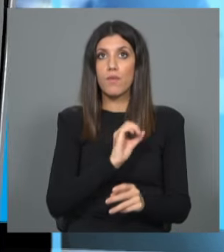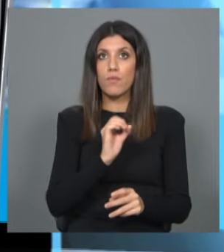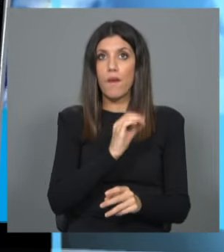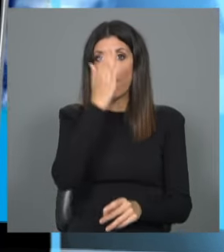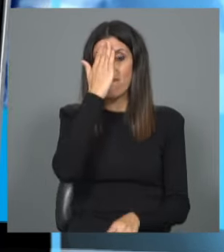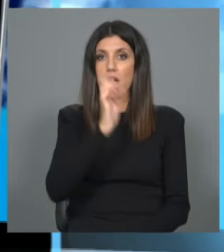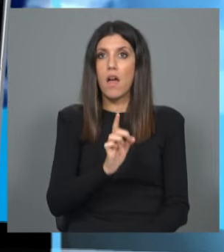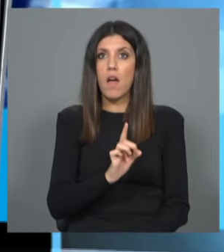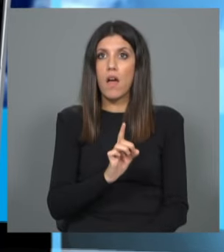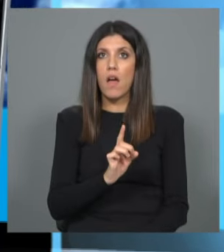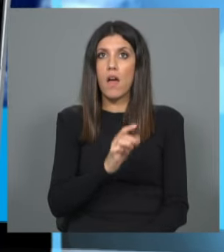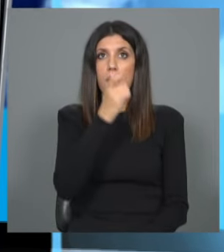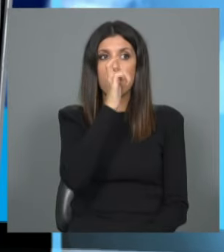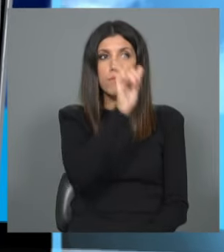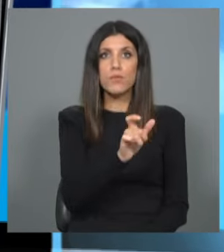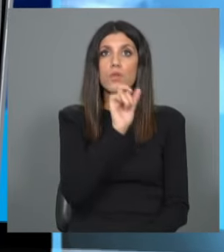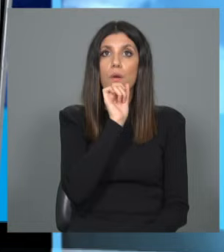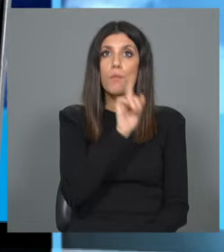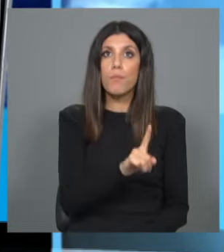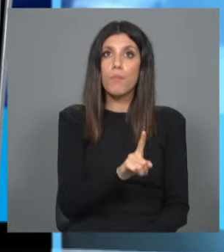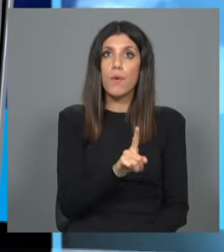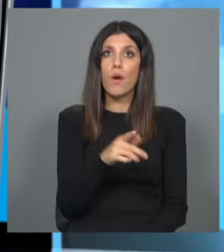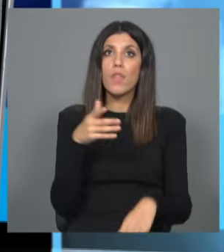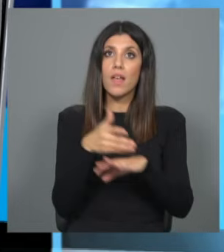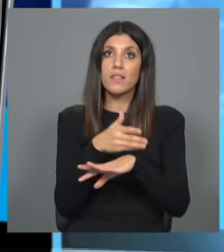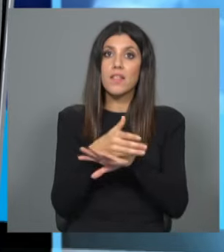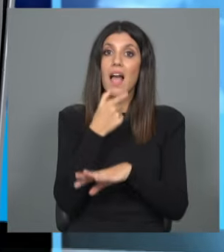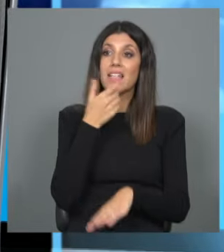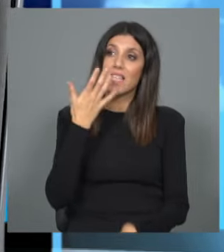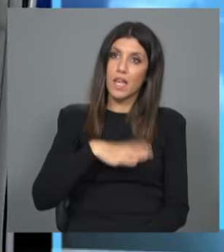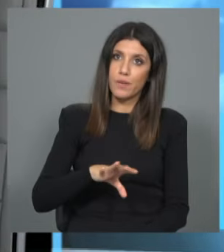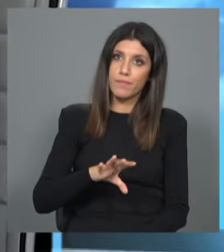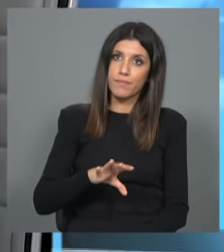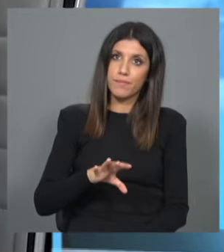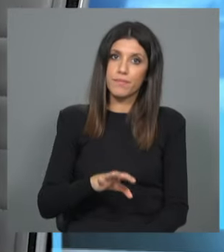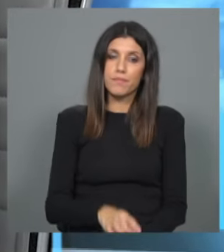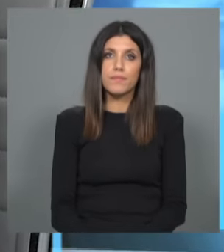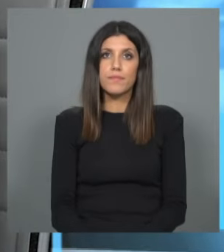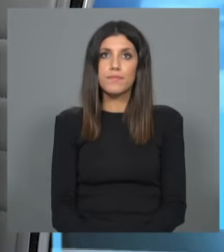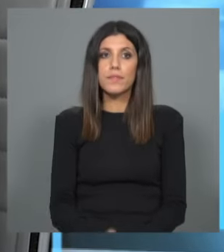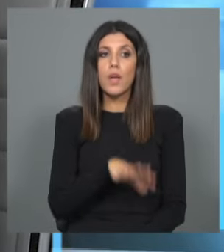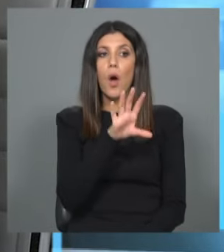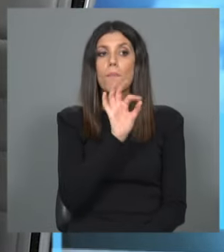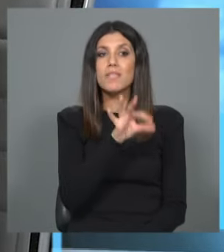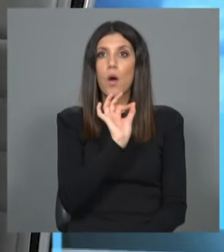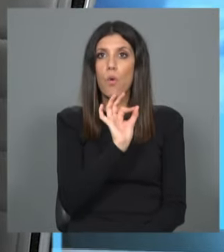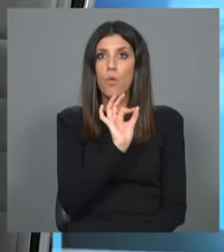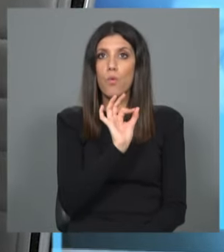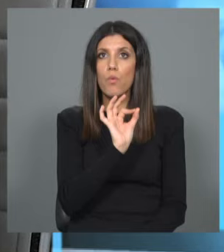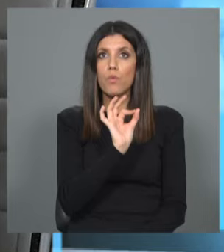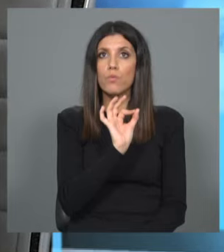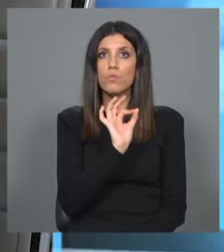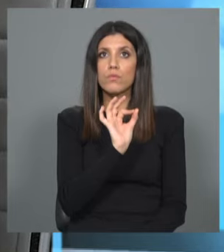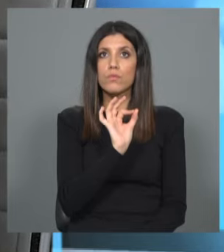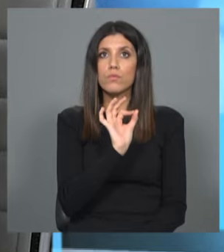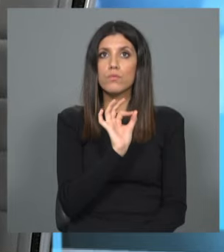previsto. Está previsto que o doente pode ter acesso se quiser. Mas esta opção, ver isto como uma